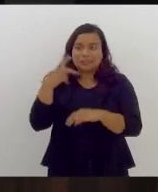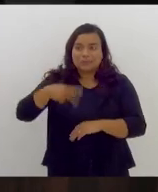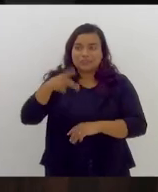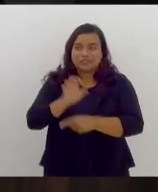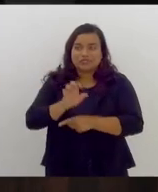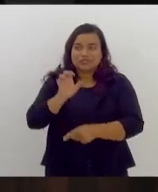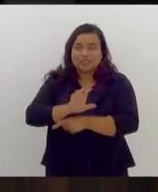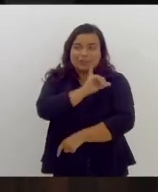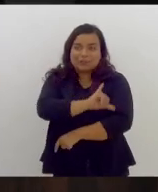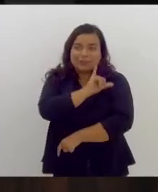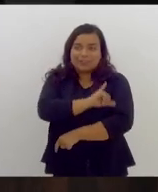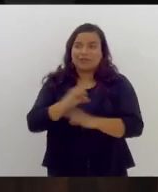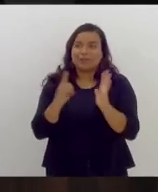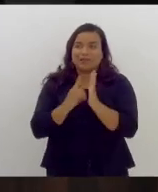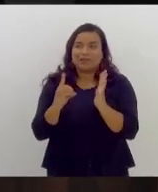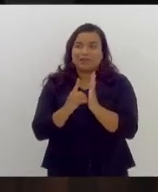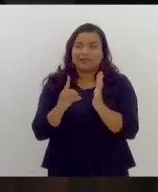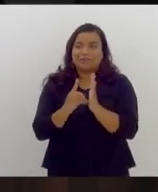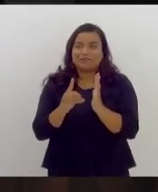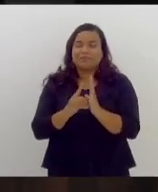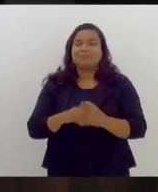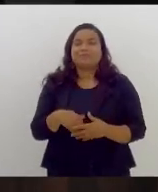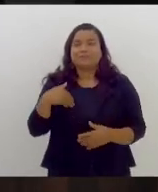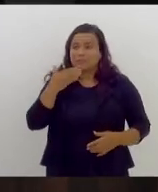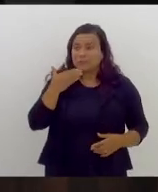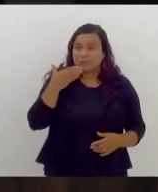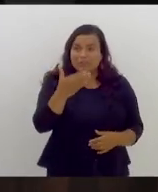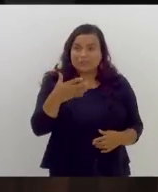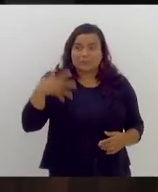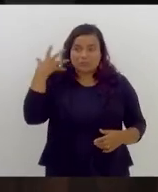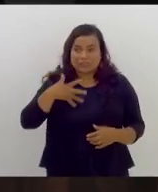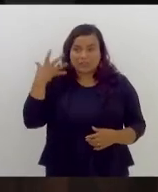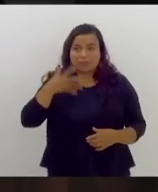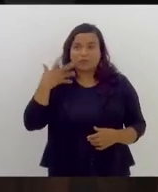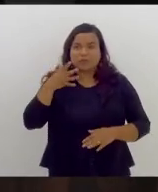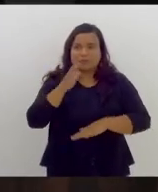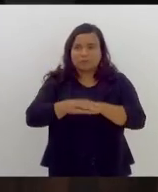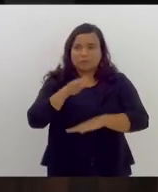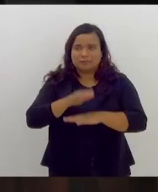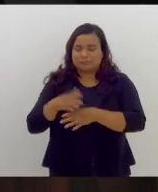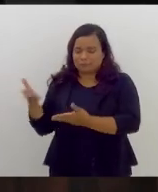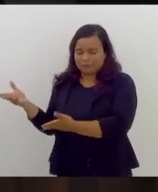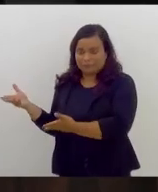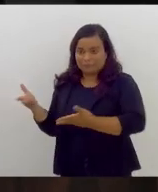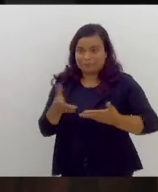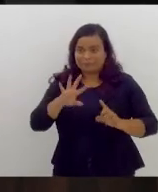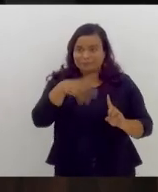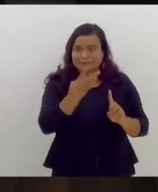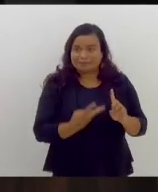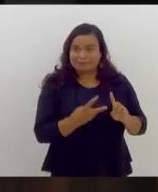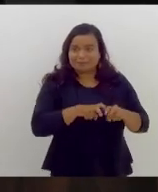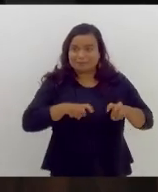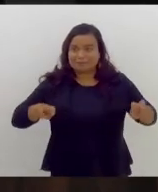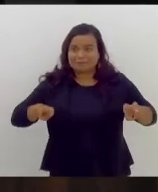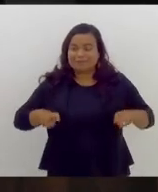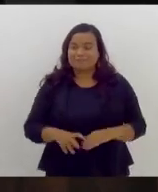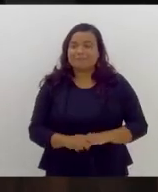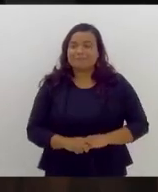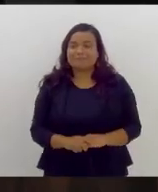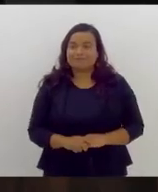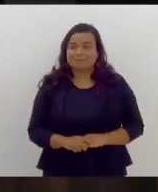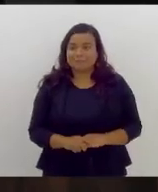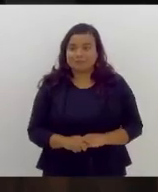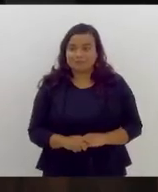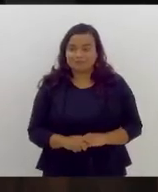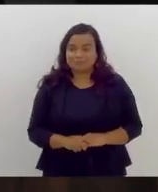Janeiro, DETRAN. Solicito ao cerimonial que conduza o homenageado até a mesa de honra.